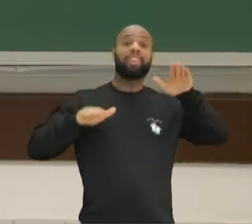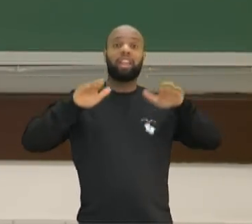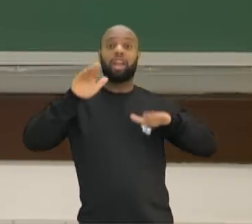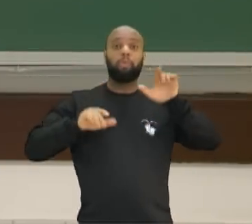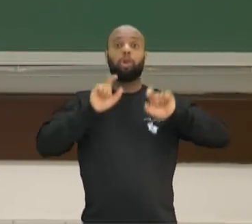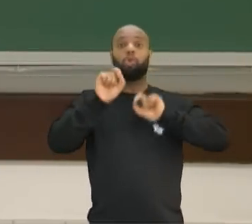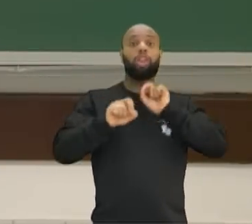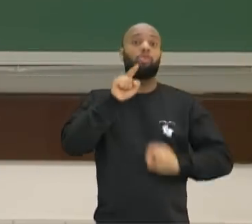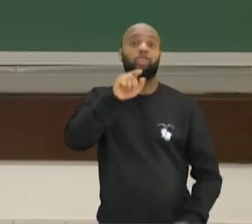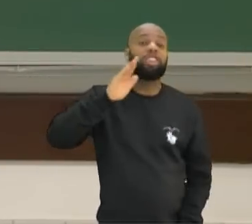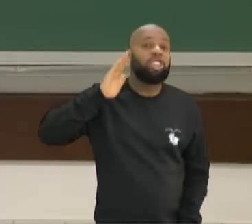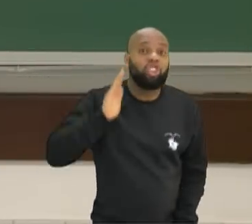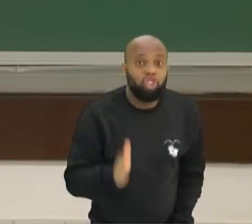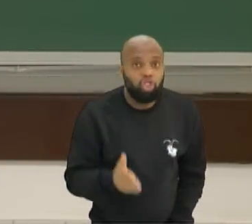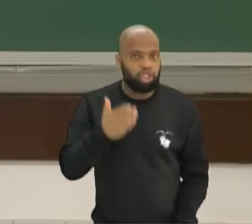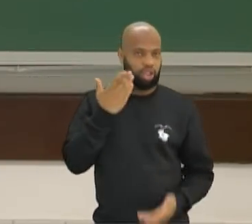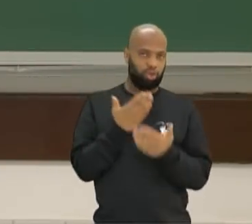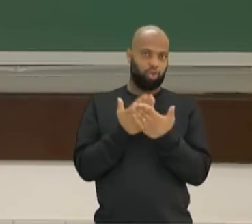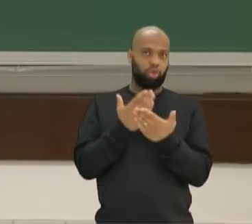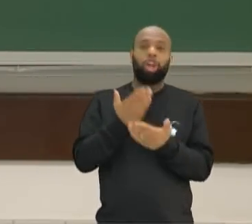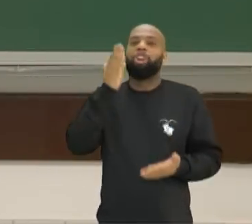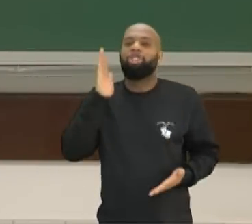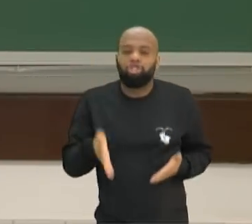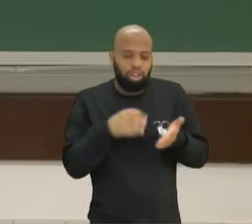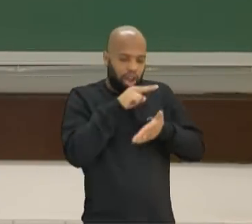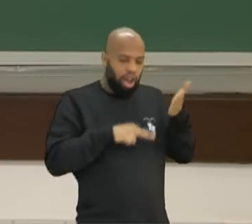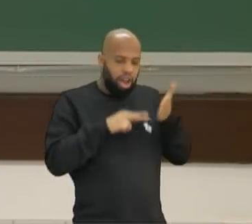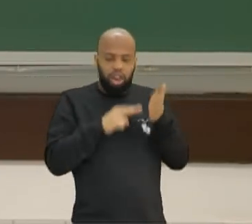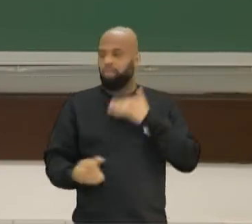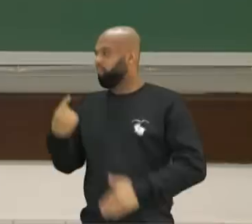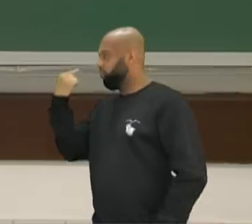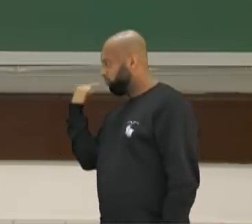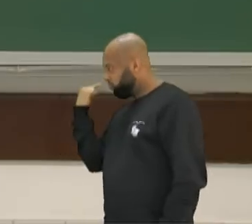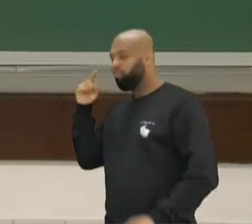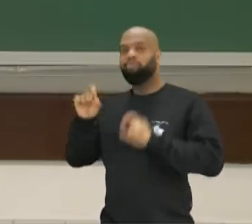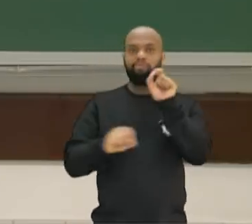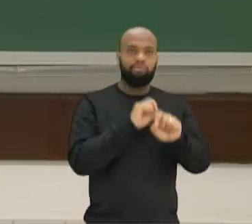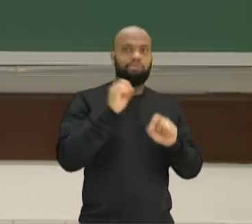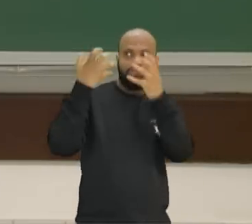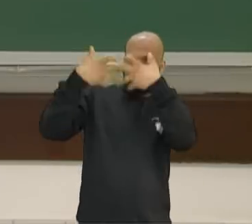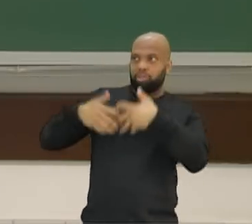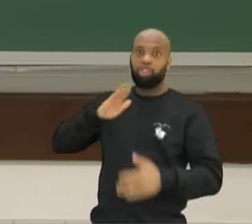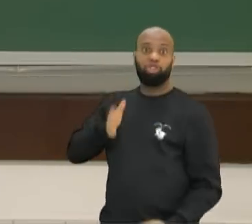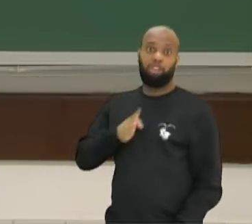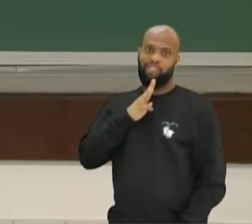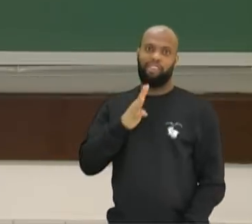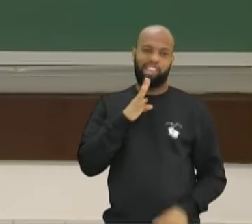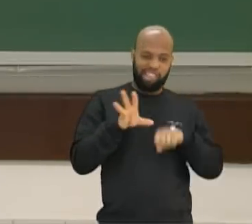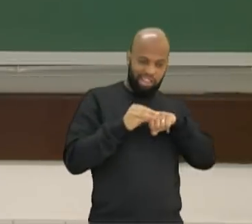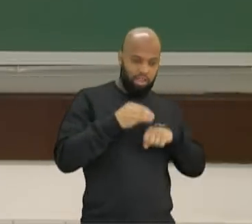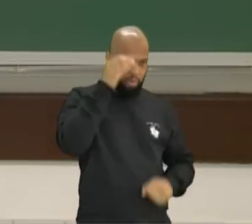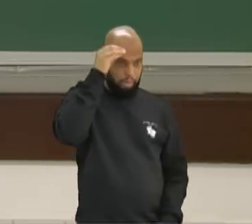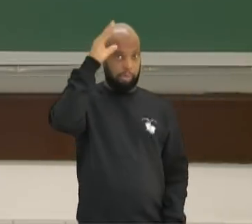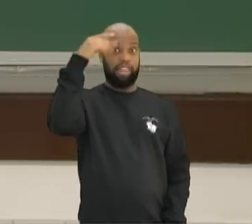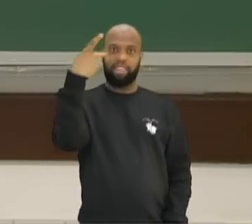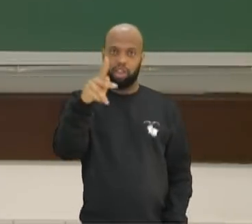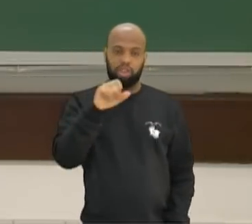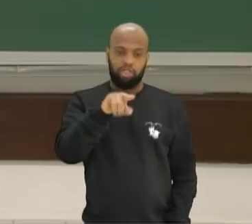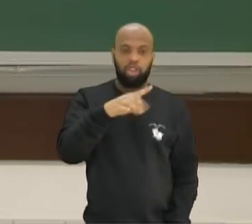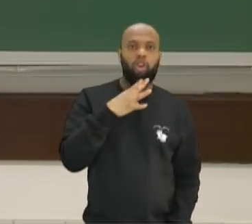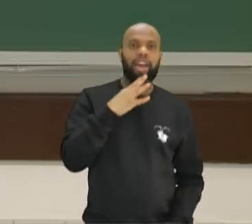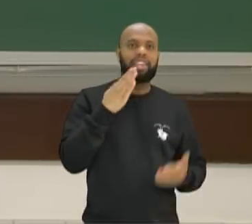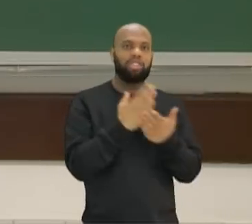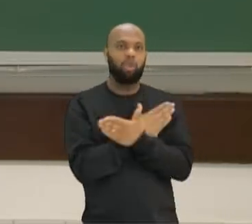depender daquilo que você traz de leituras anteriores. Então, daquilo que você conhece. Então, se você conhece